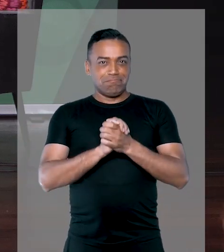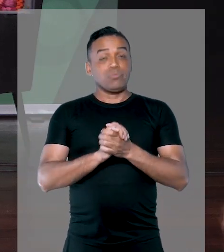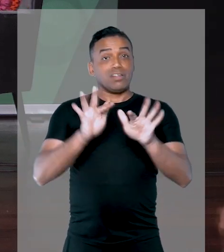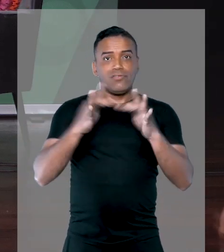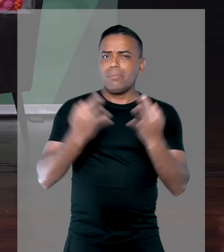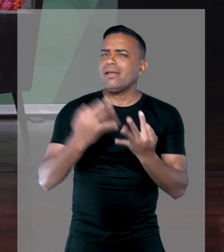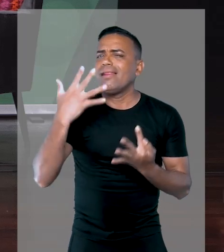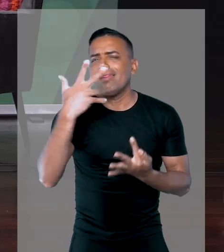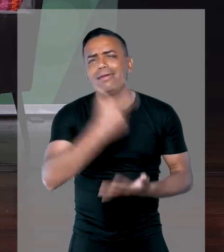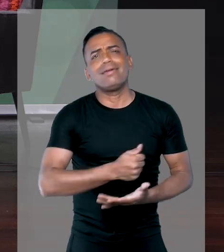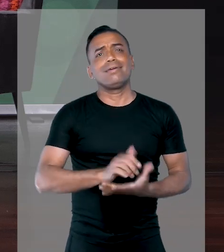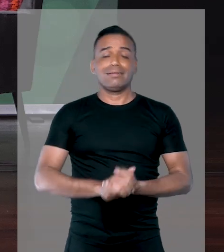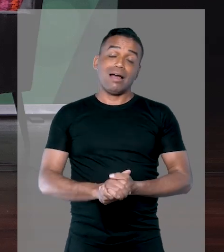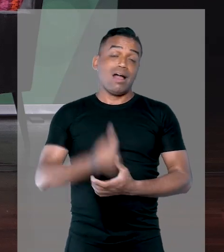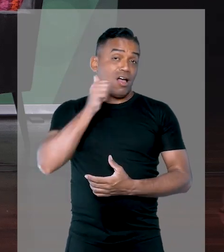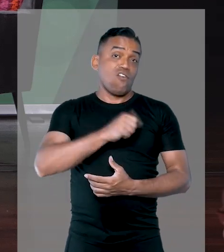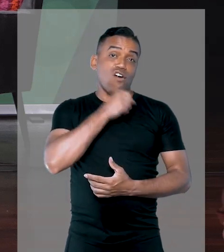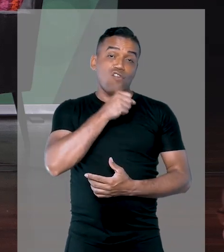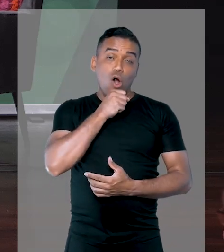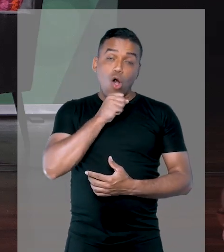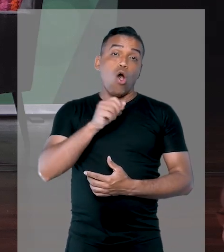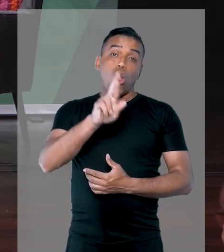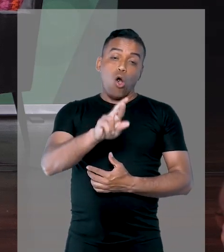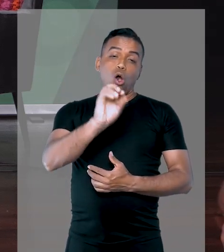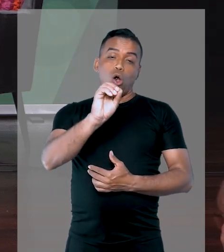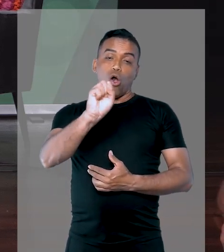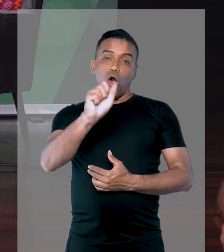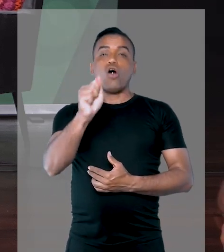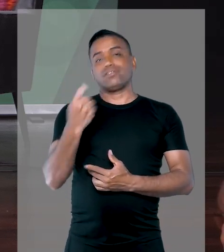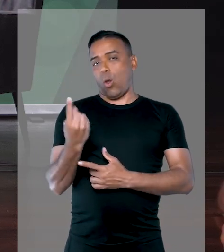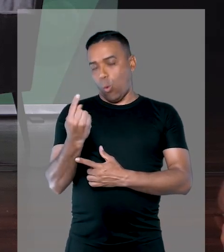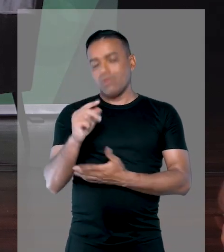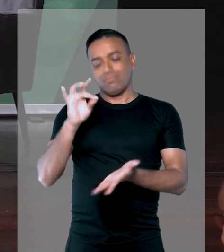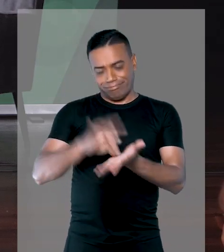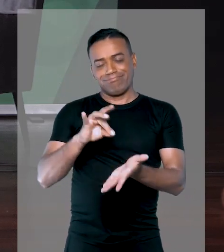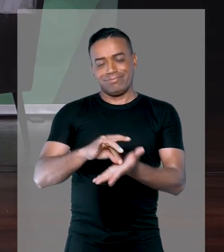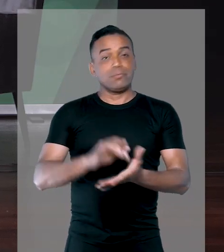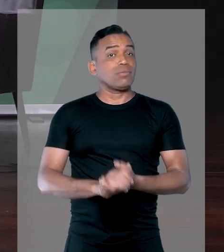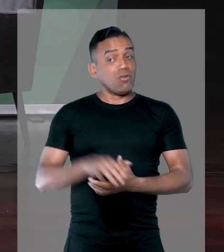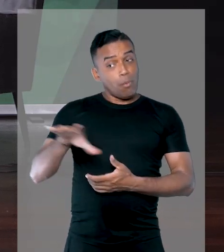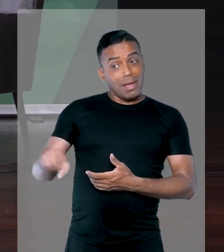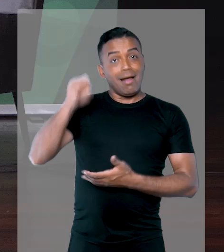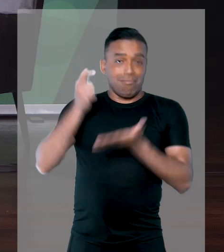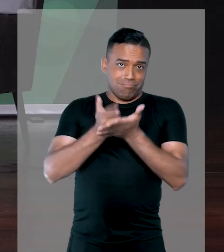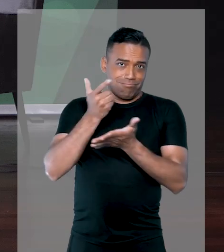Essa família é muito linda, é mesmo. A avó Rosa é só você que tem. Mas vou até pegar aqui o livro para